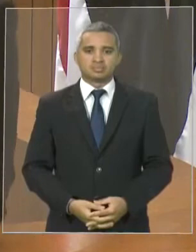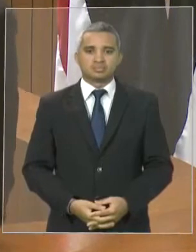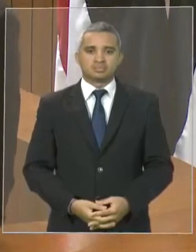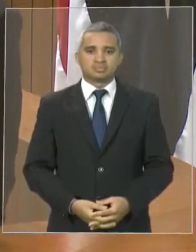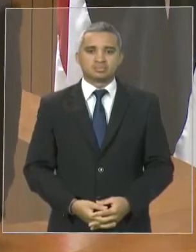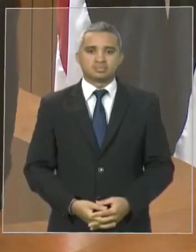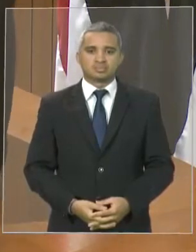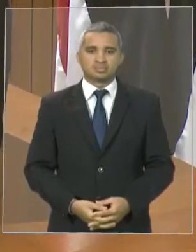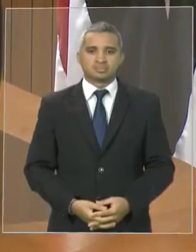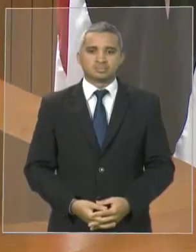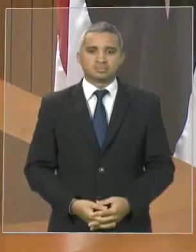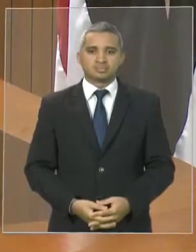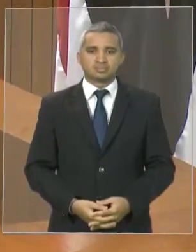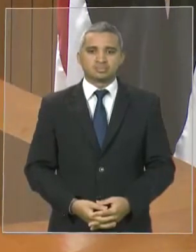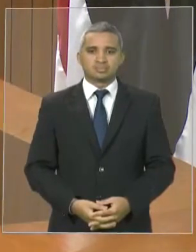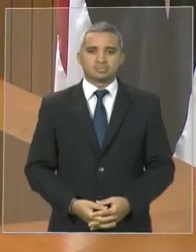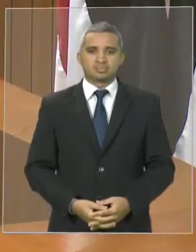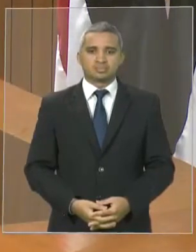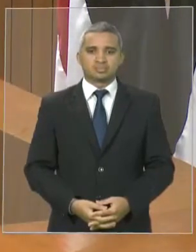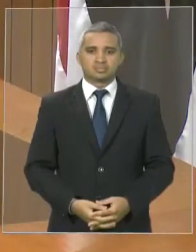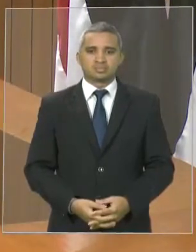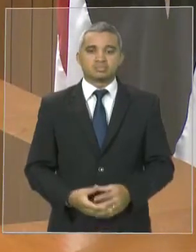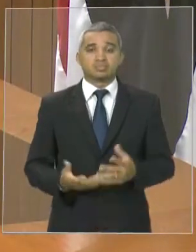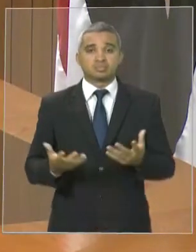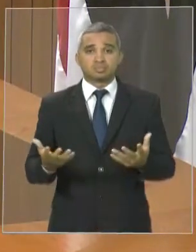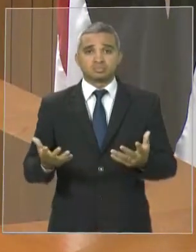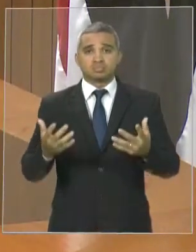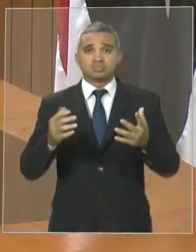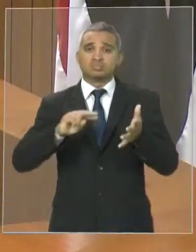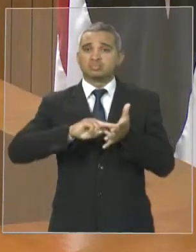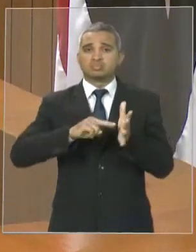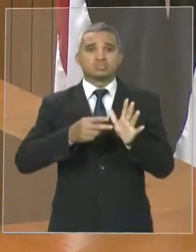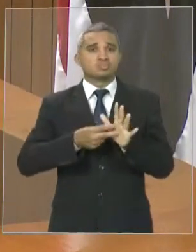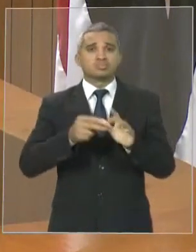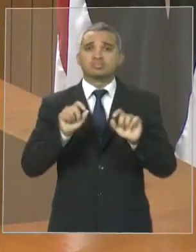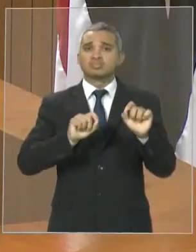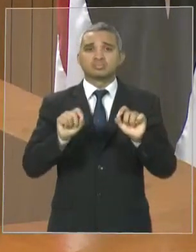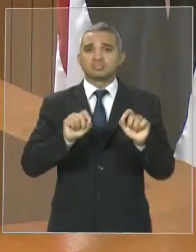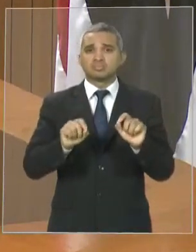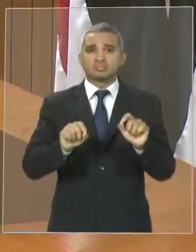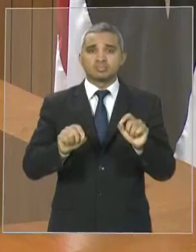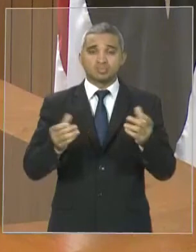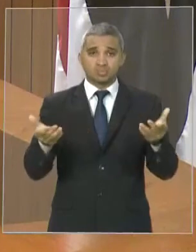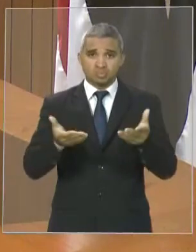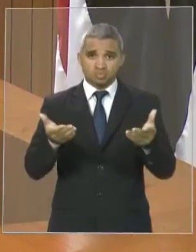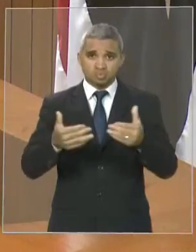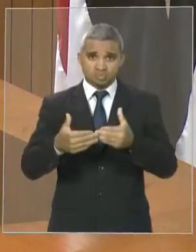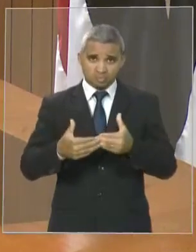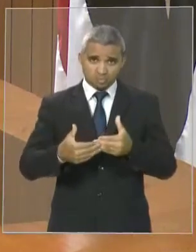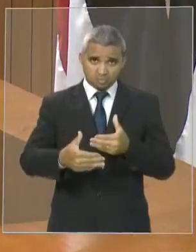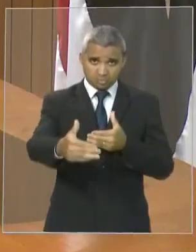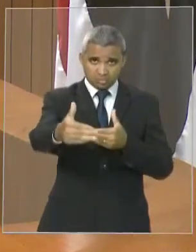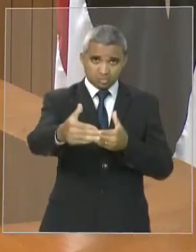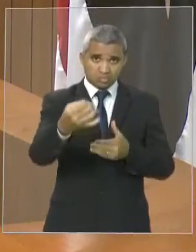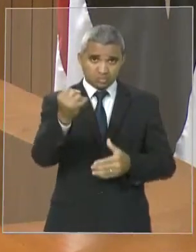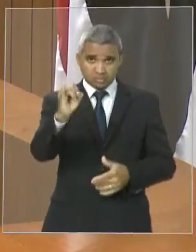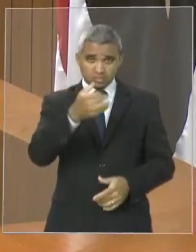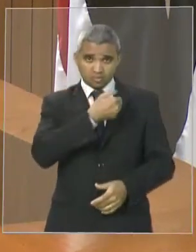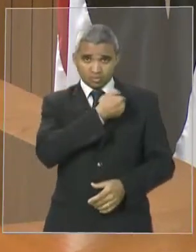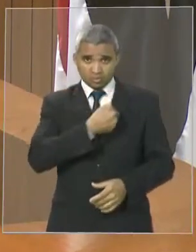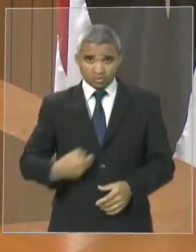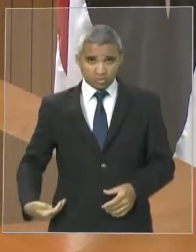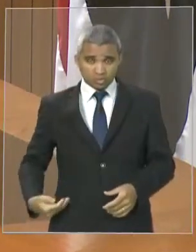deputado... Já concluo, senhor presidente. Isso quer dizer, deputado Max Barros, que daqui para frente, se ele não tiver a humildade